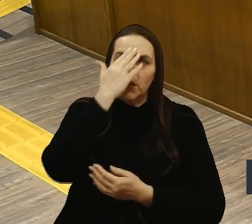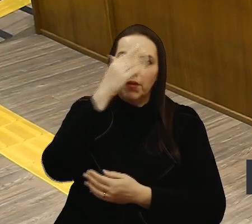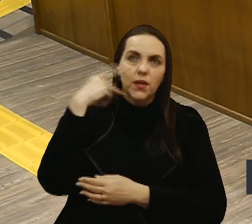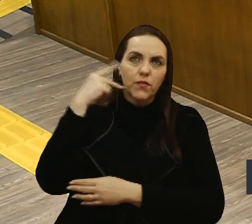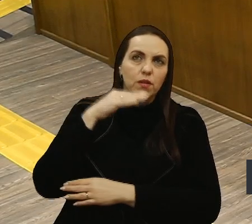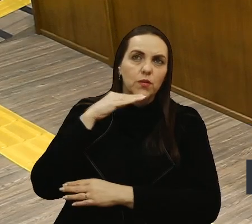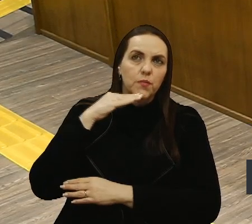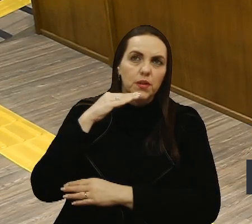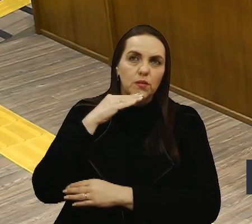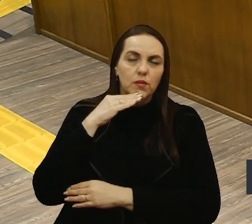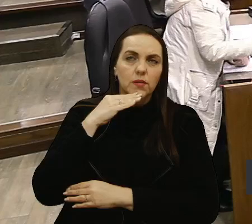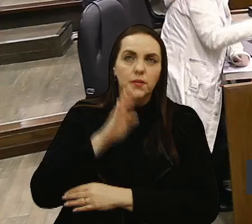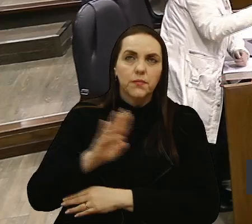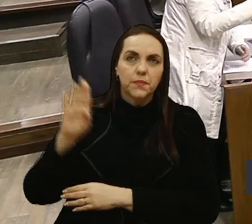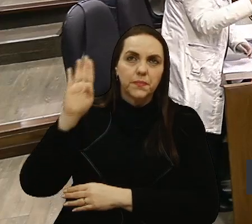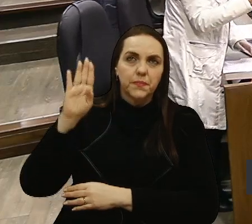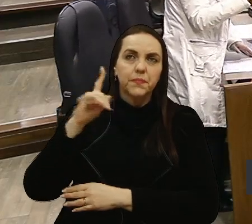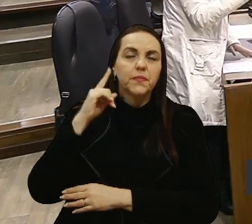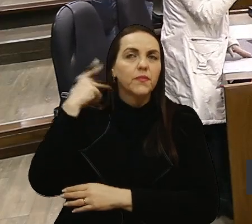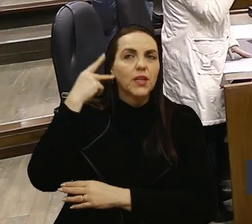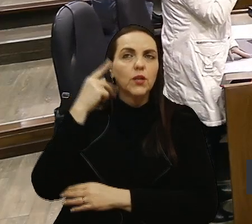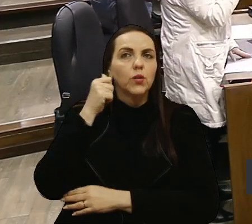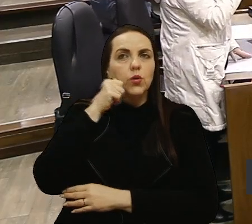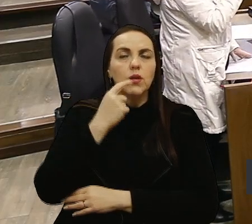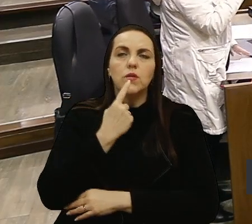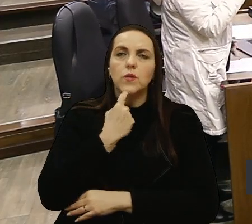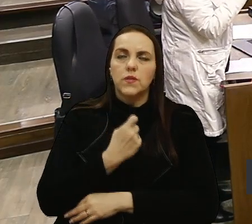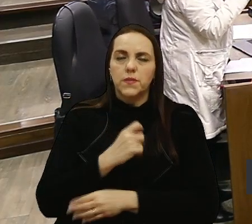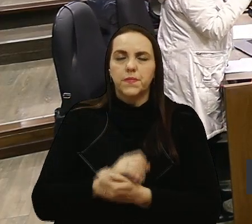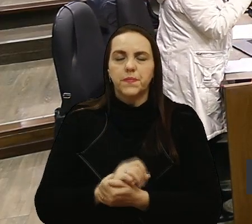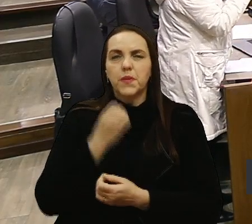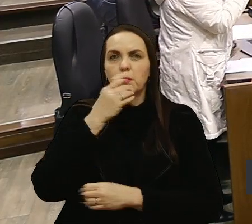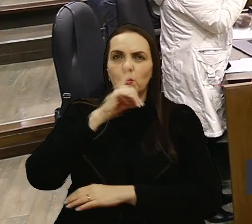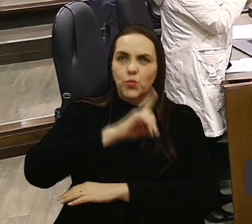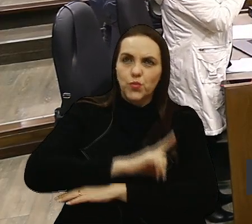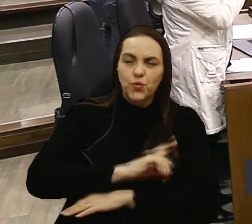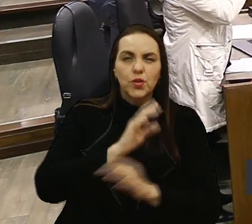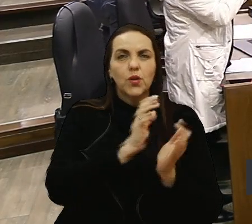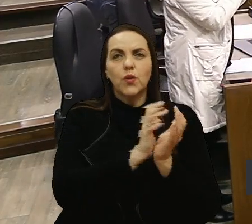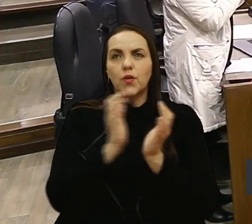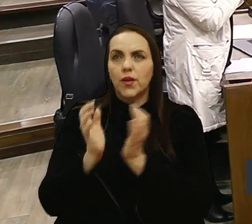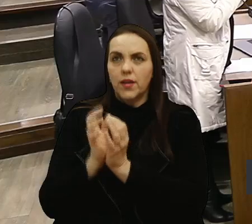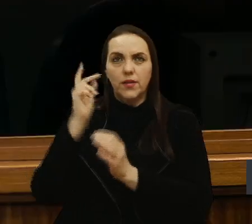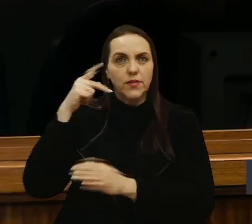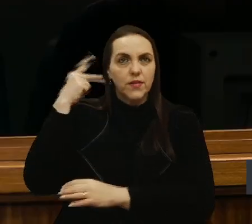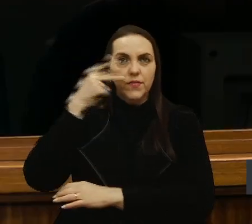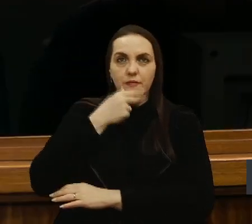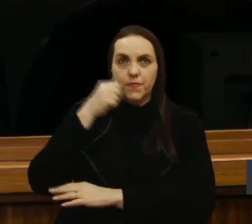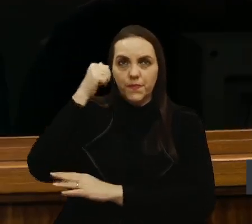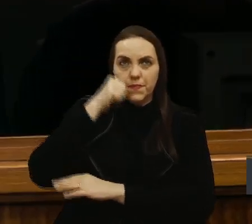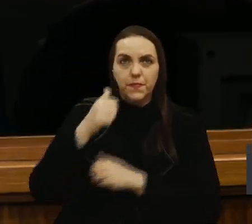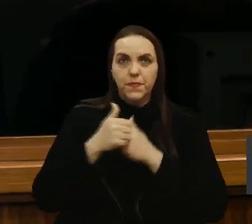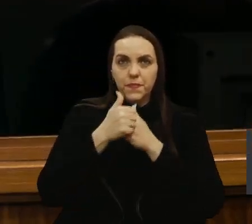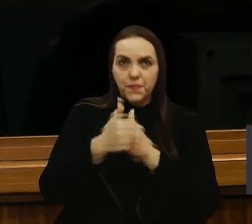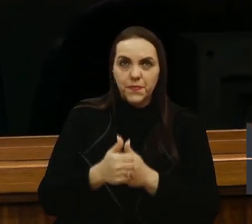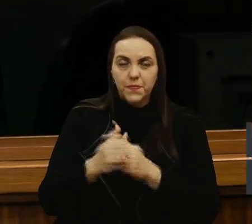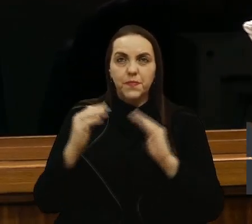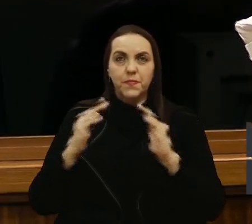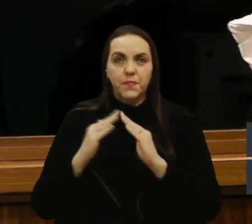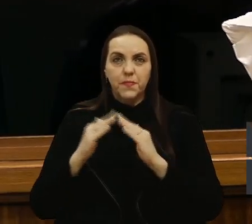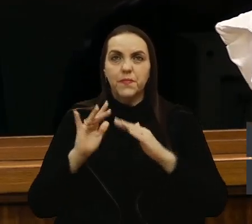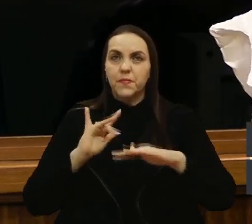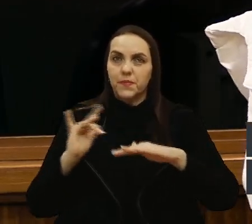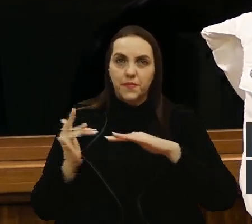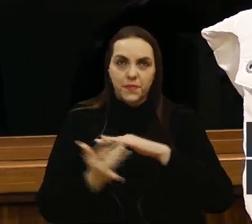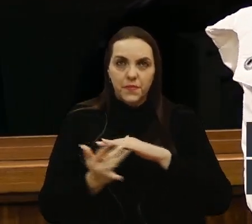palavra, a vereadora Rose Frigeri. Bom dia, colegas vereadores, a quem nos acompanha em casa, nas redes, mas